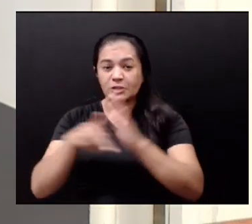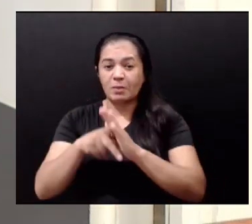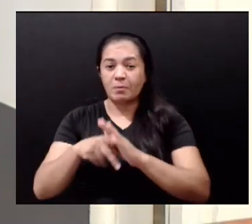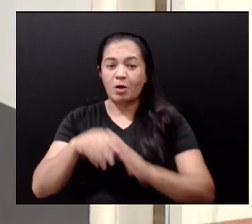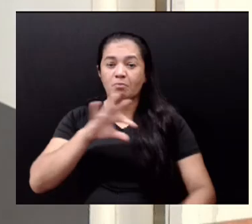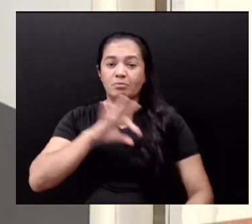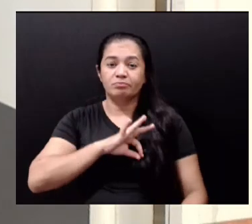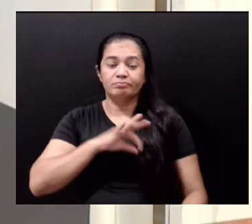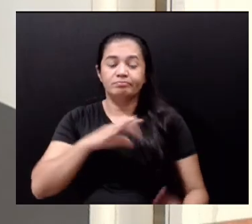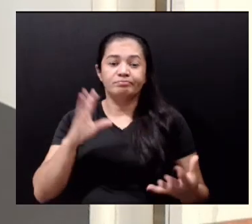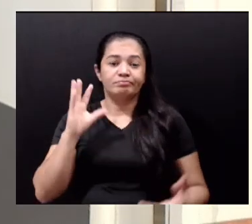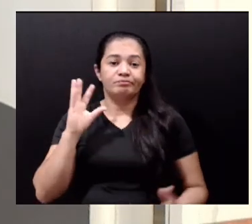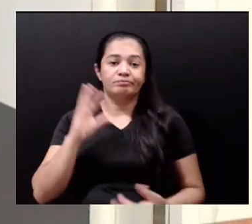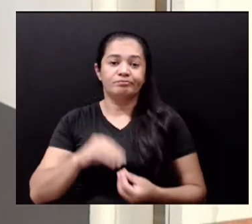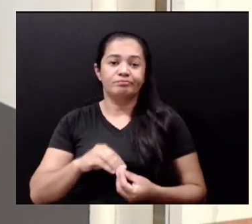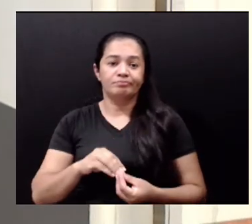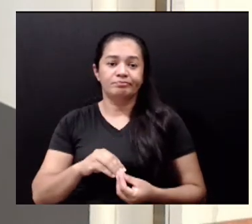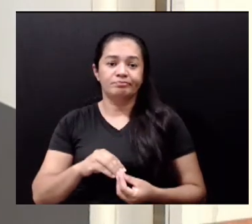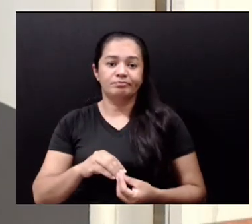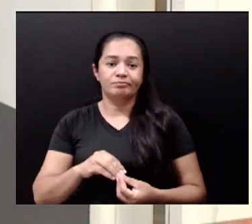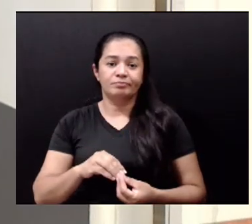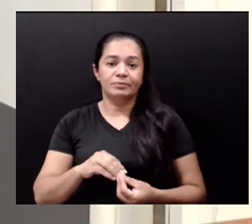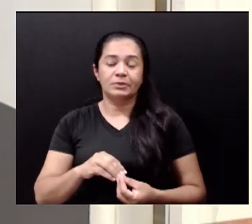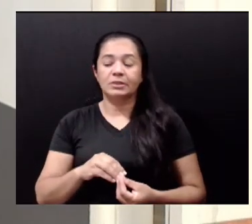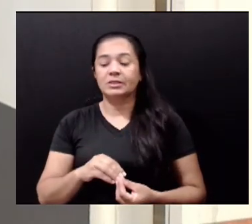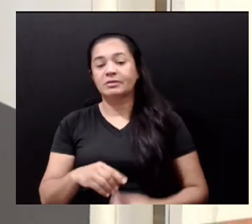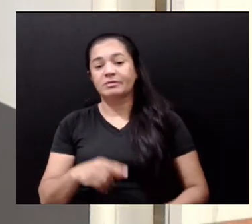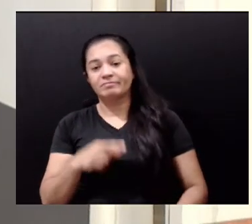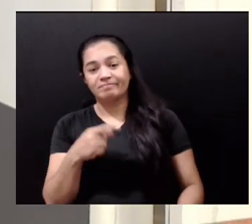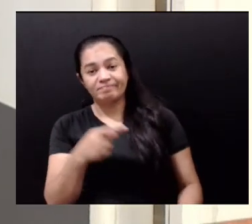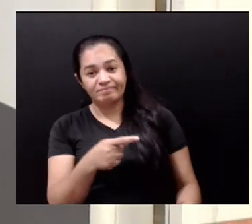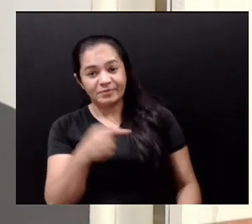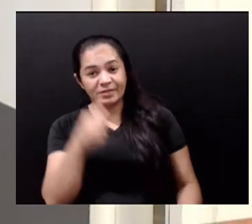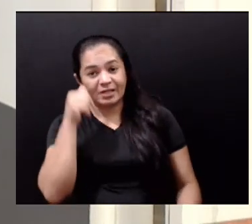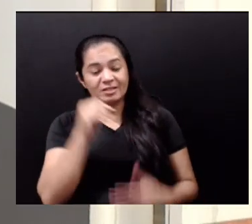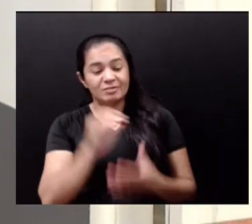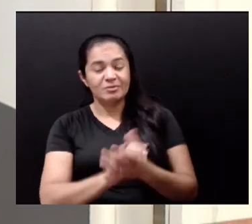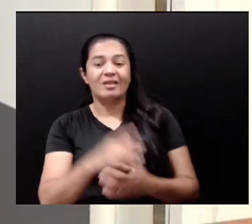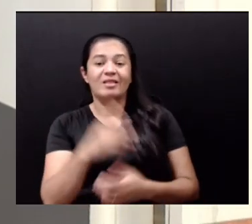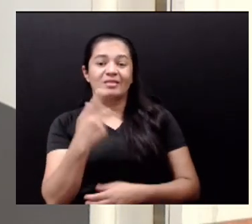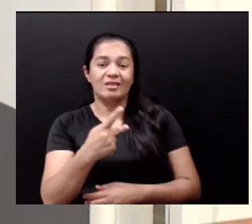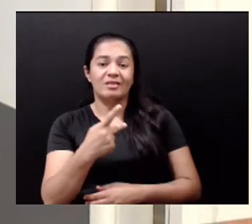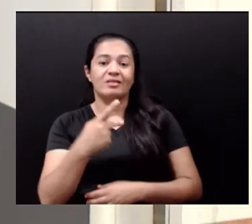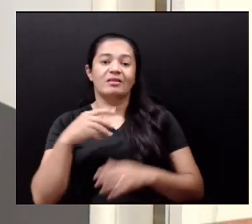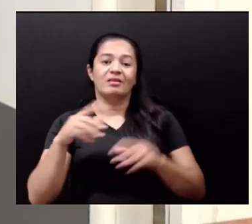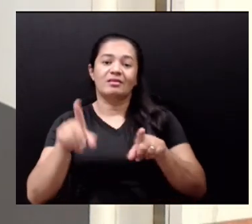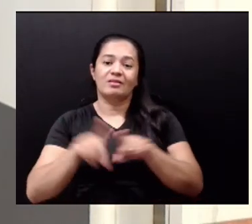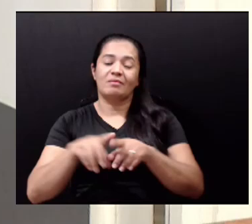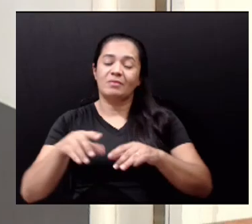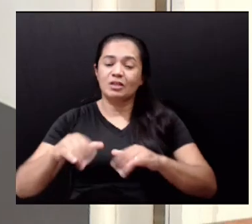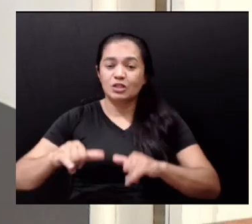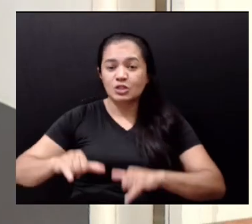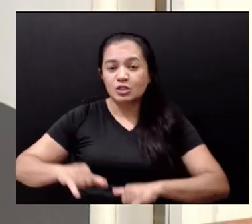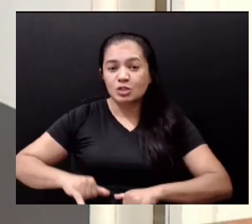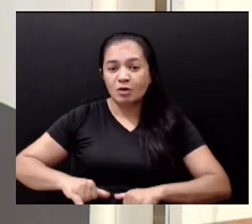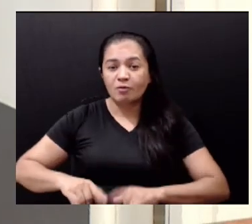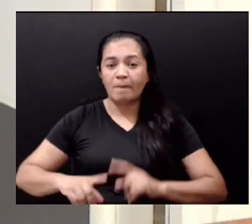as mães, né, desses homens também que sofrem com esses assassinatos e com